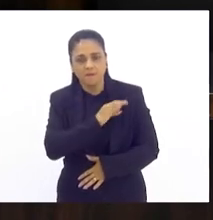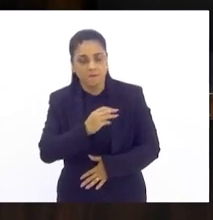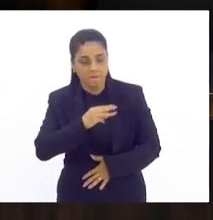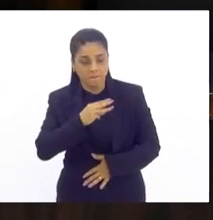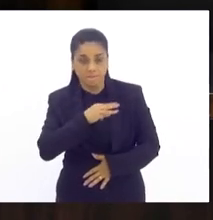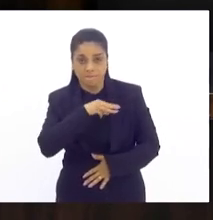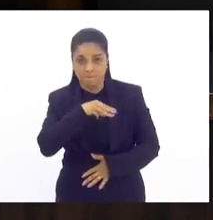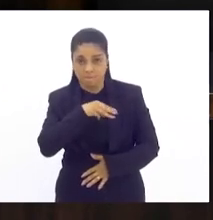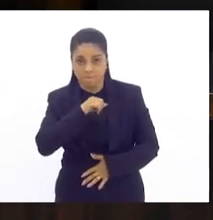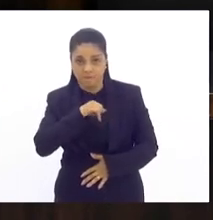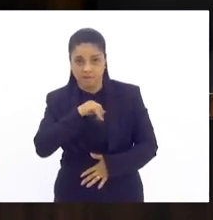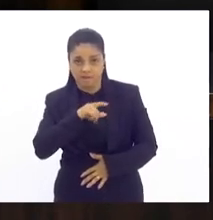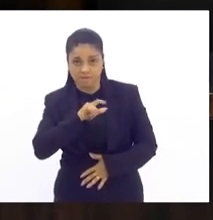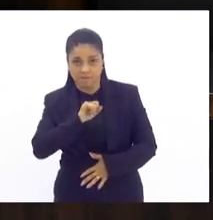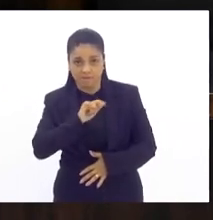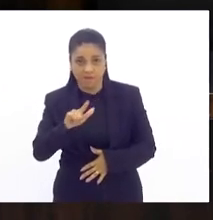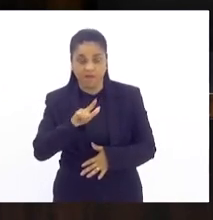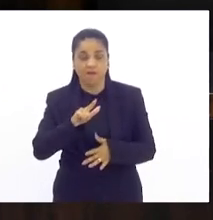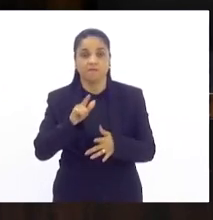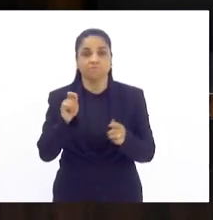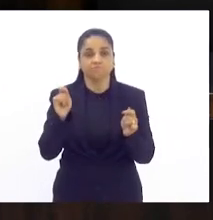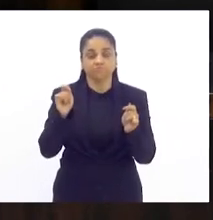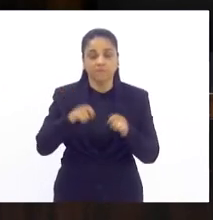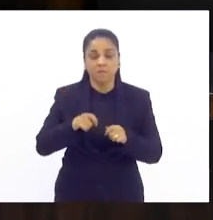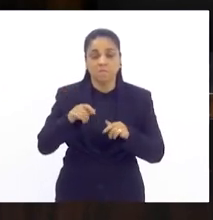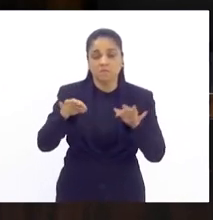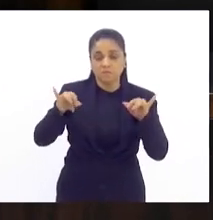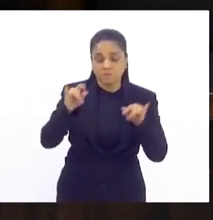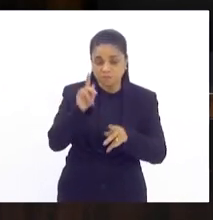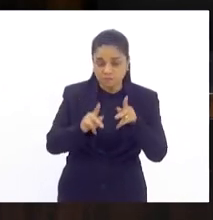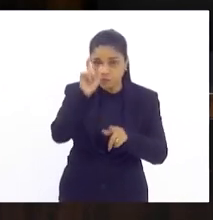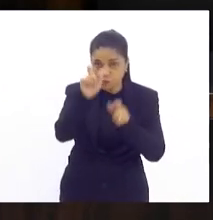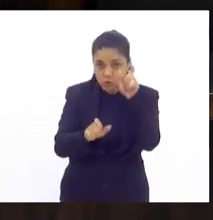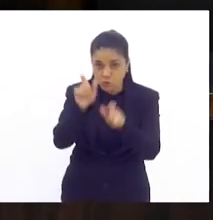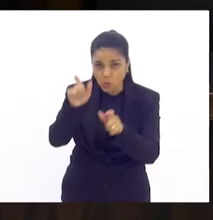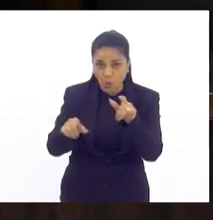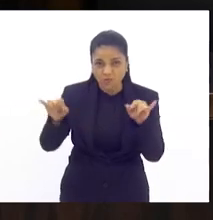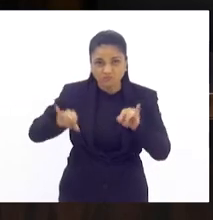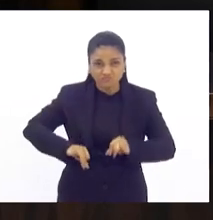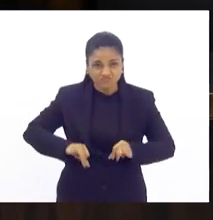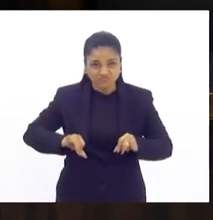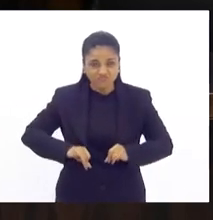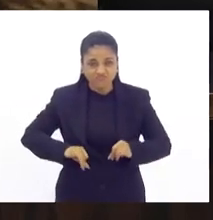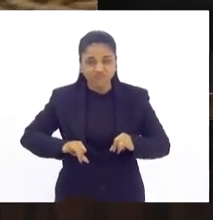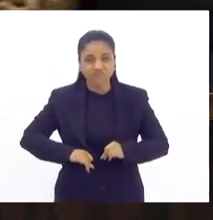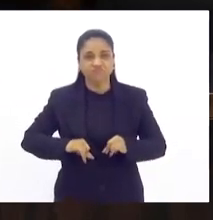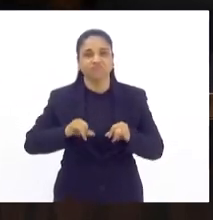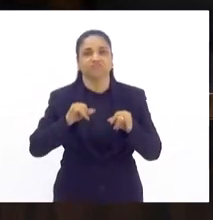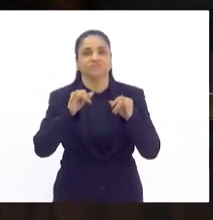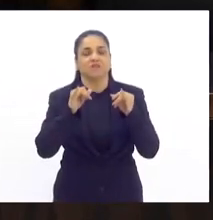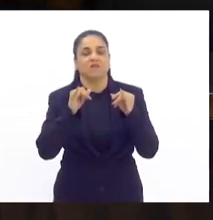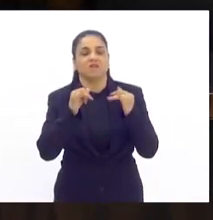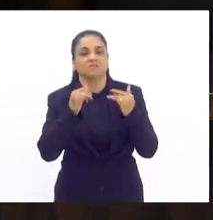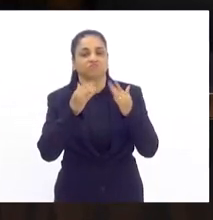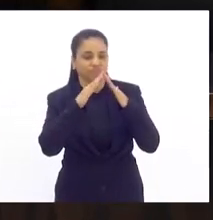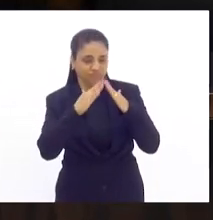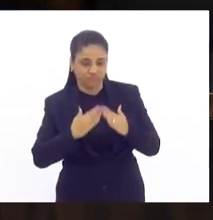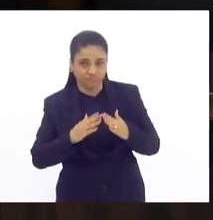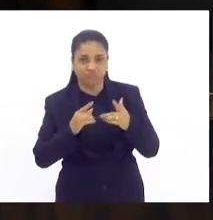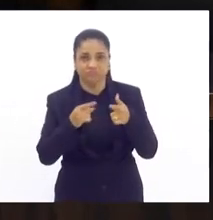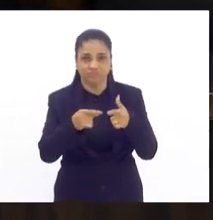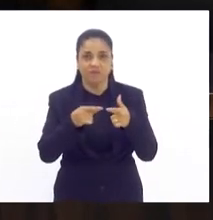que centenas de feridos e desabrigados recebiam atendimentos adequados, além